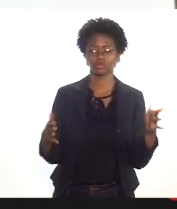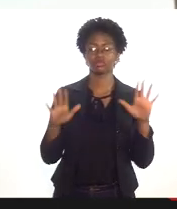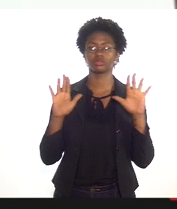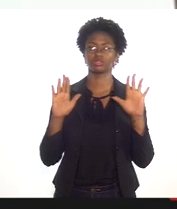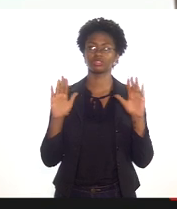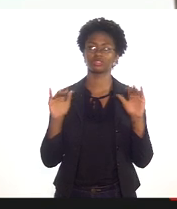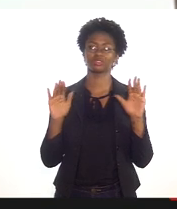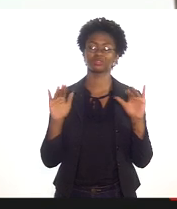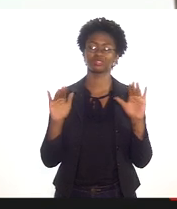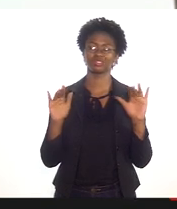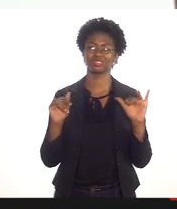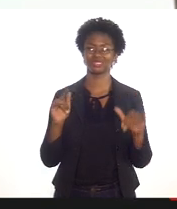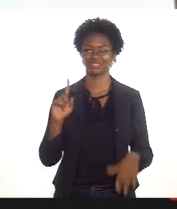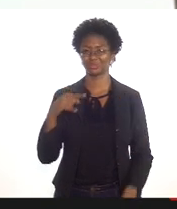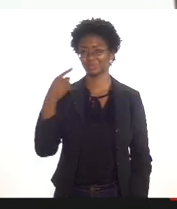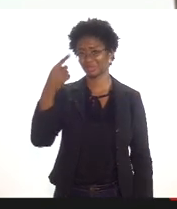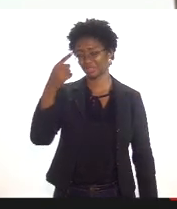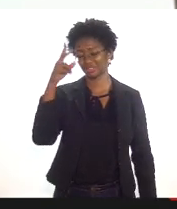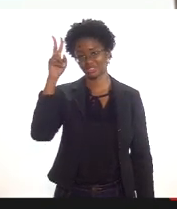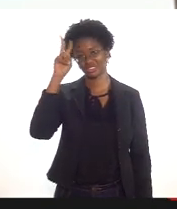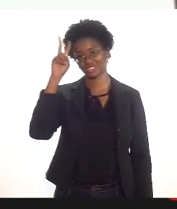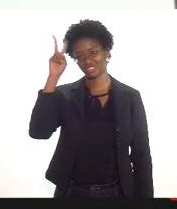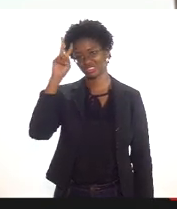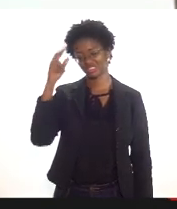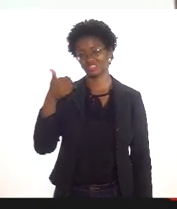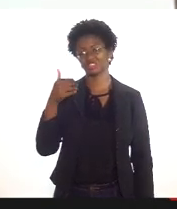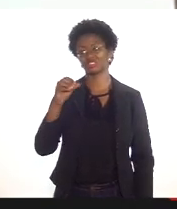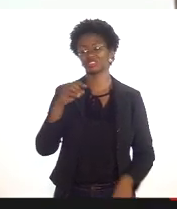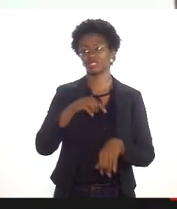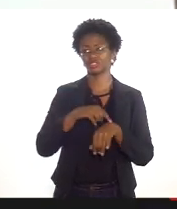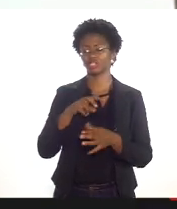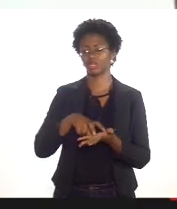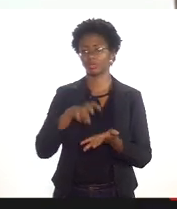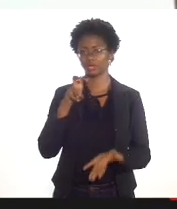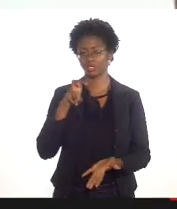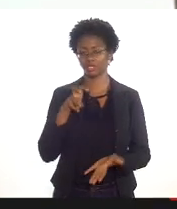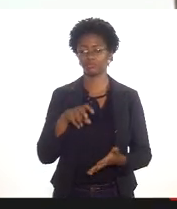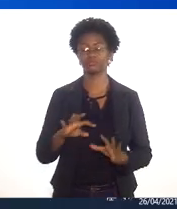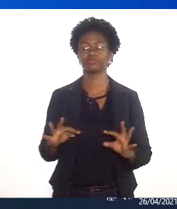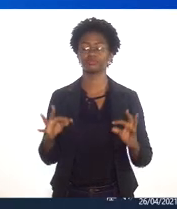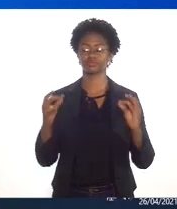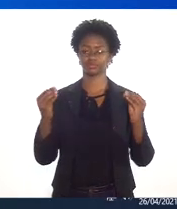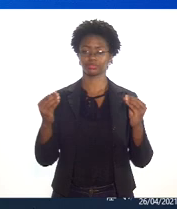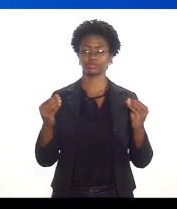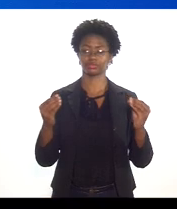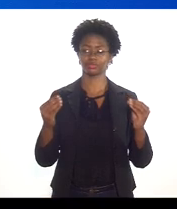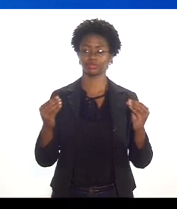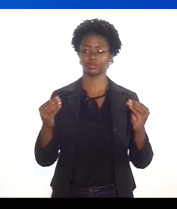a próxima segunda-feira, às 10 horas da manhã. Todos que